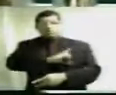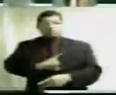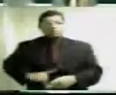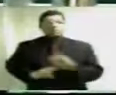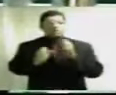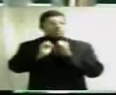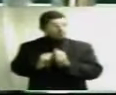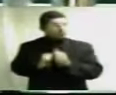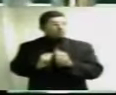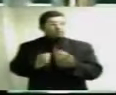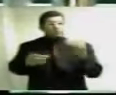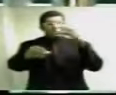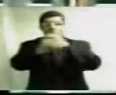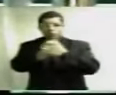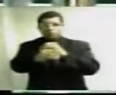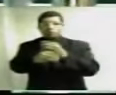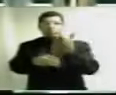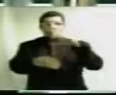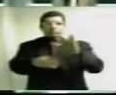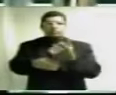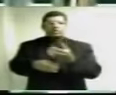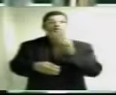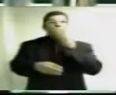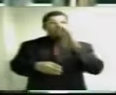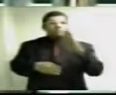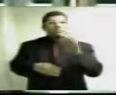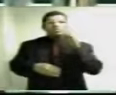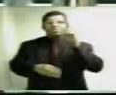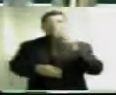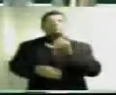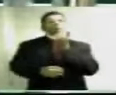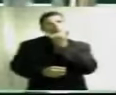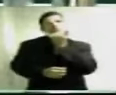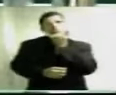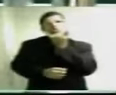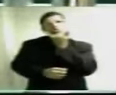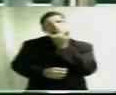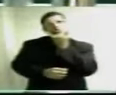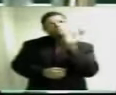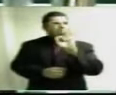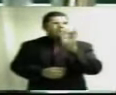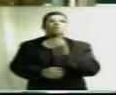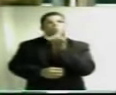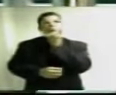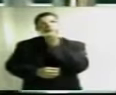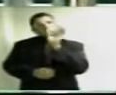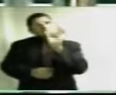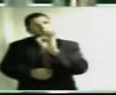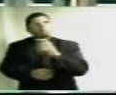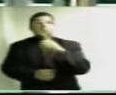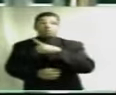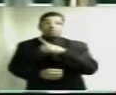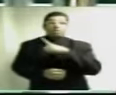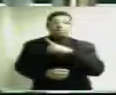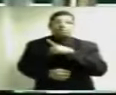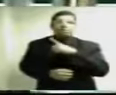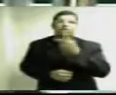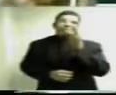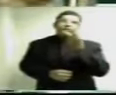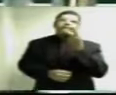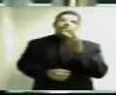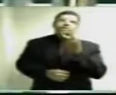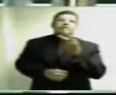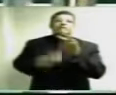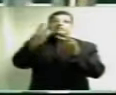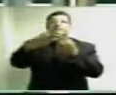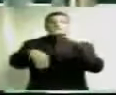Ramos, para que ele possa concluir, uma vez que eu confesso haver, e peço desculpa ao orador por ter, vamos dizer assim,